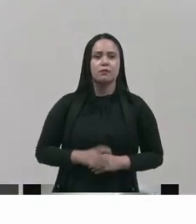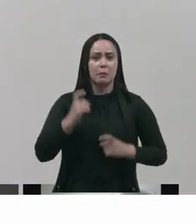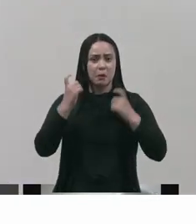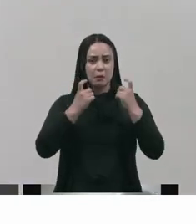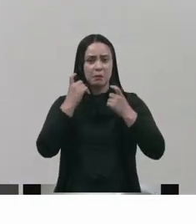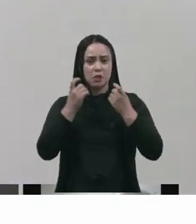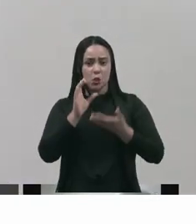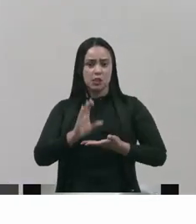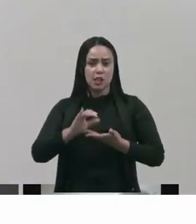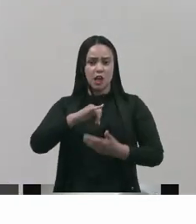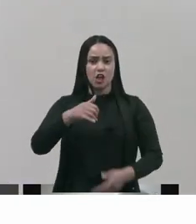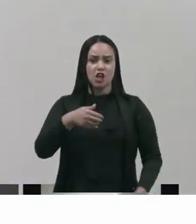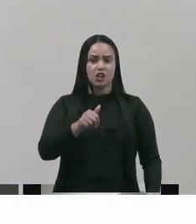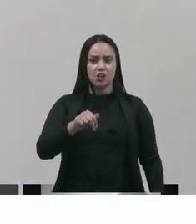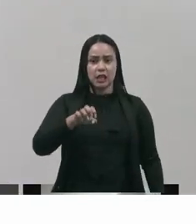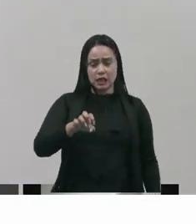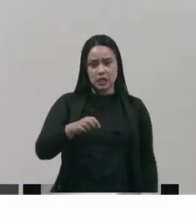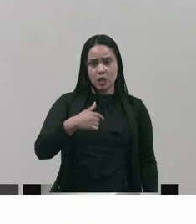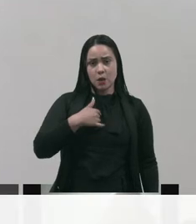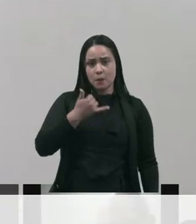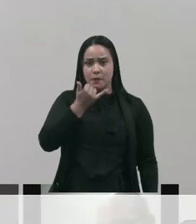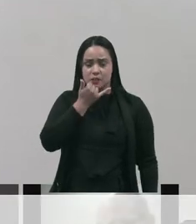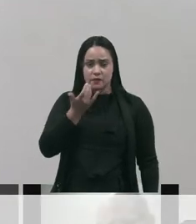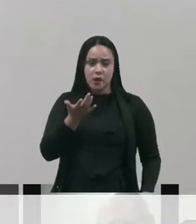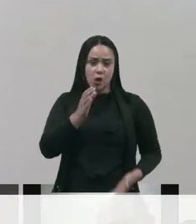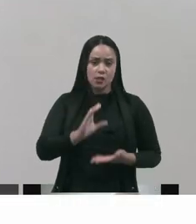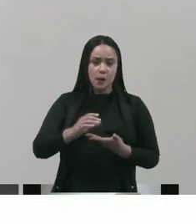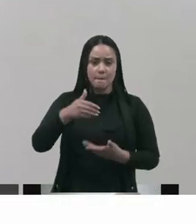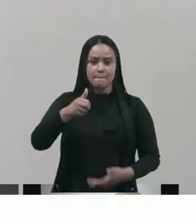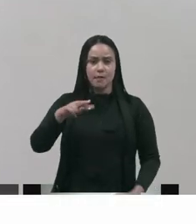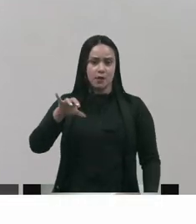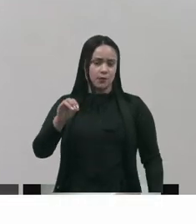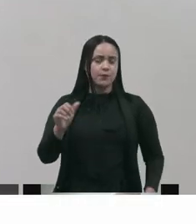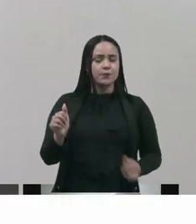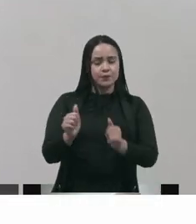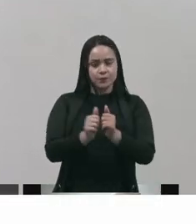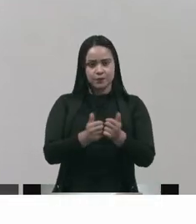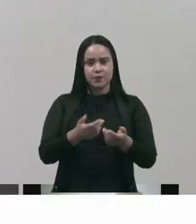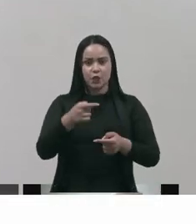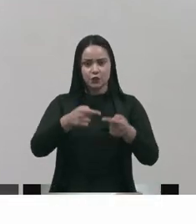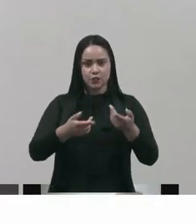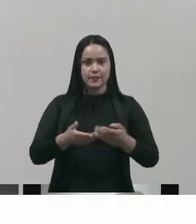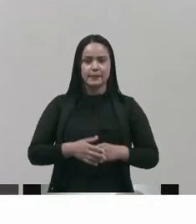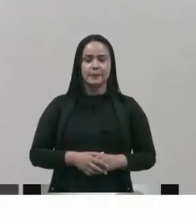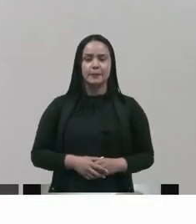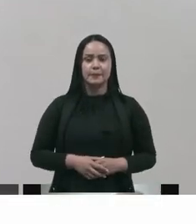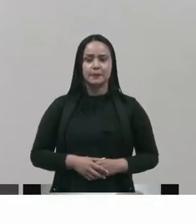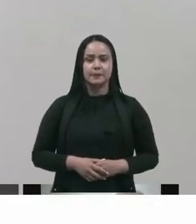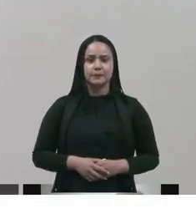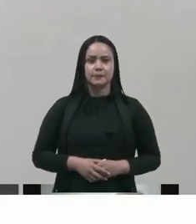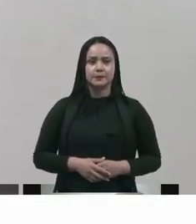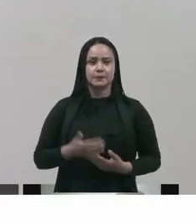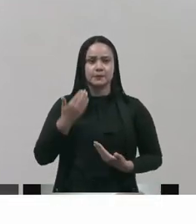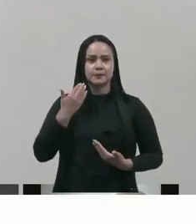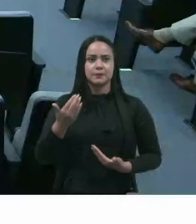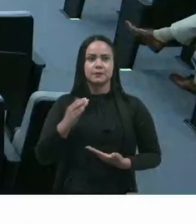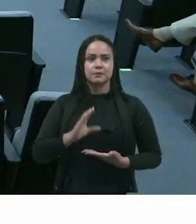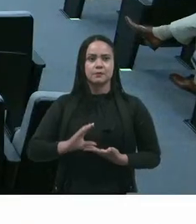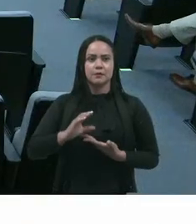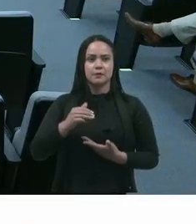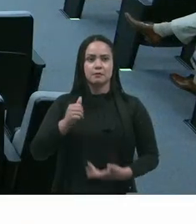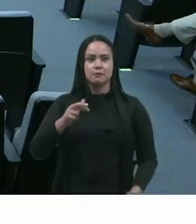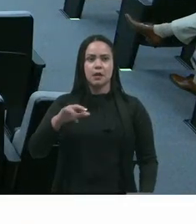preocupação da conselheira Jane, eu peço vênia ao conselheiro Mário para acompanhar integralmente a divergência. Agradeço ao